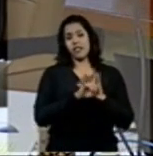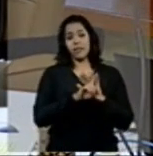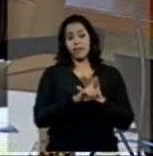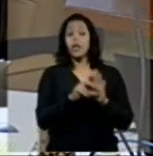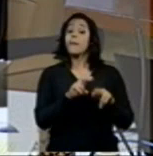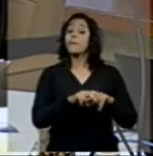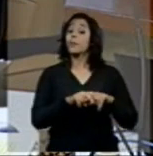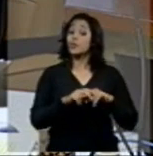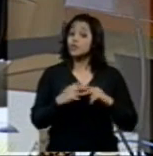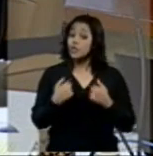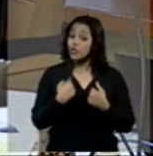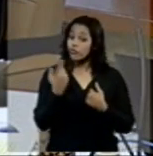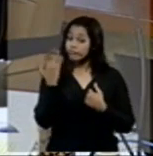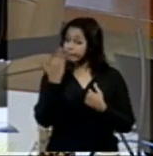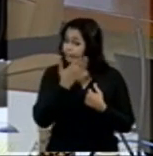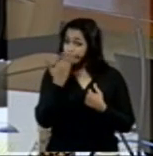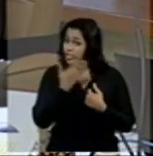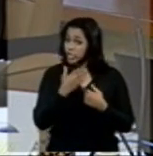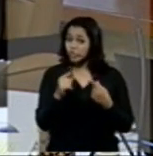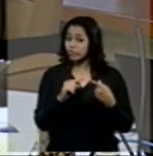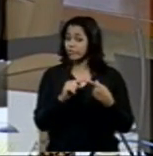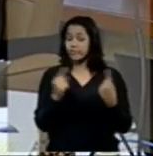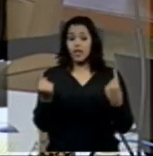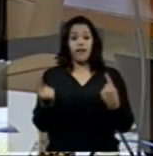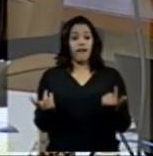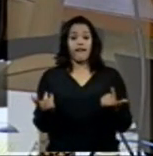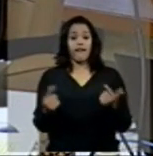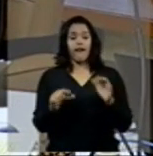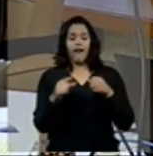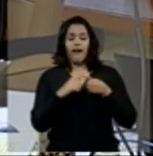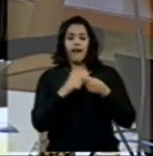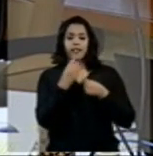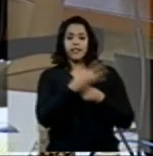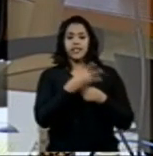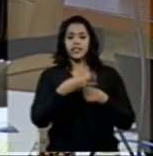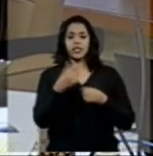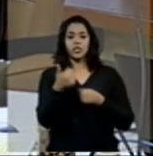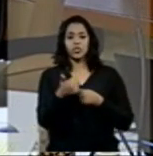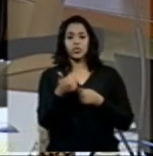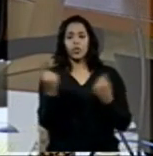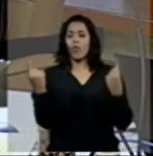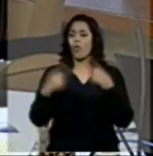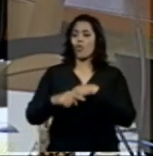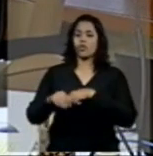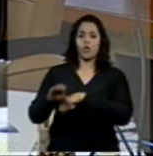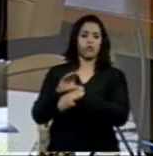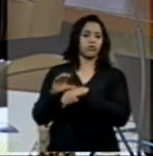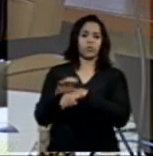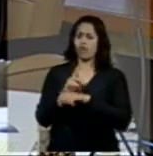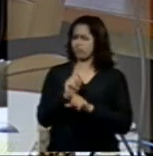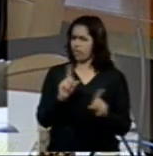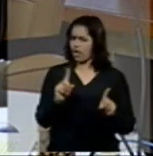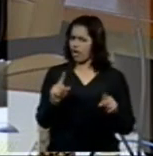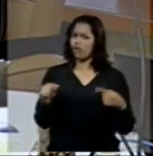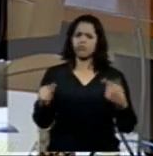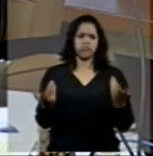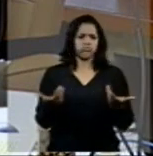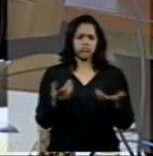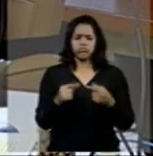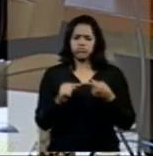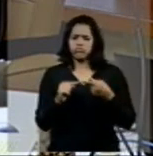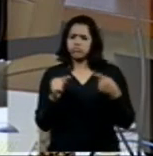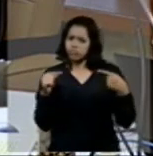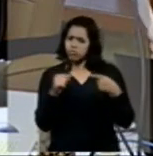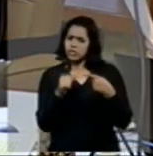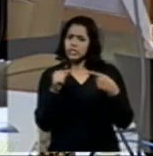não visualizo contrariedade entre o enunciado 331 e a Constituição da República quando a